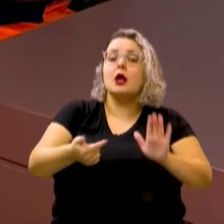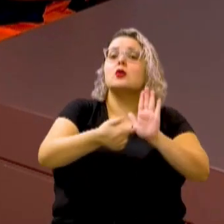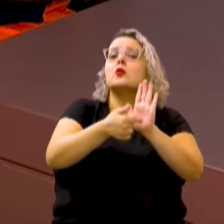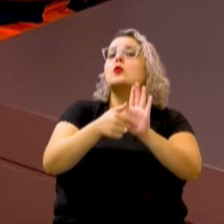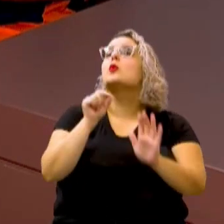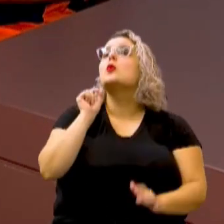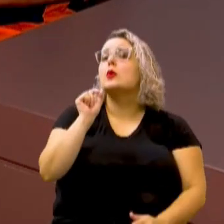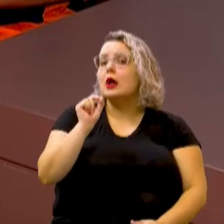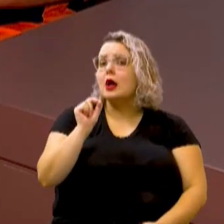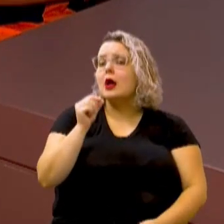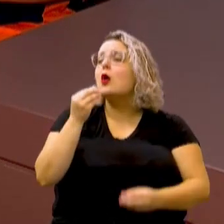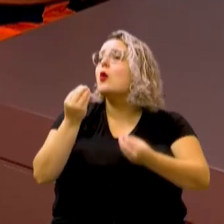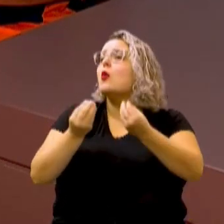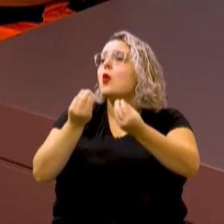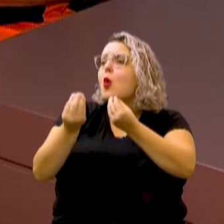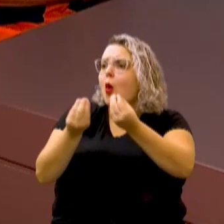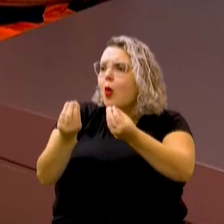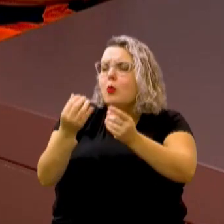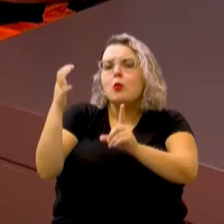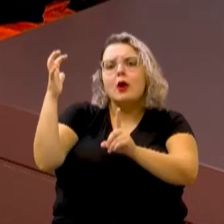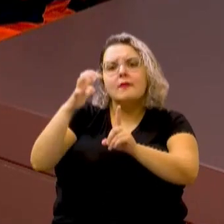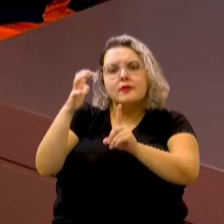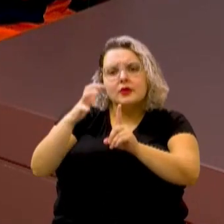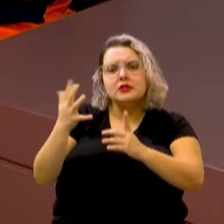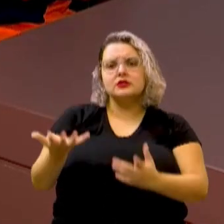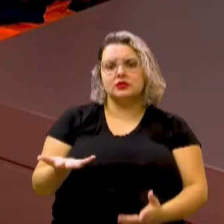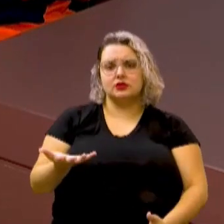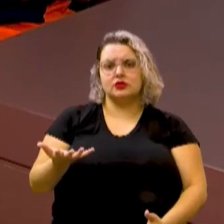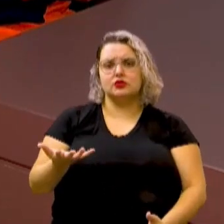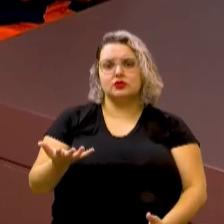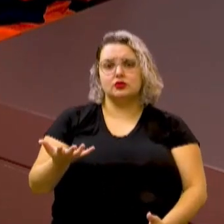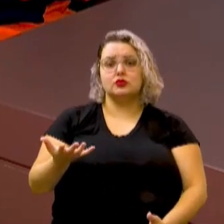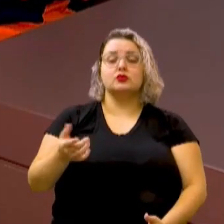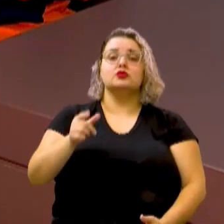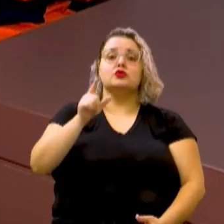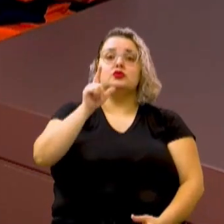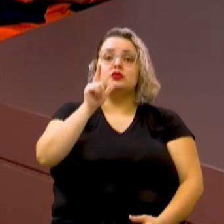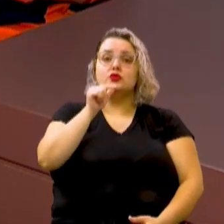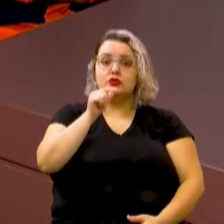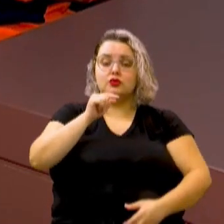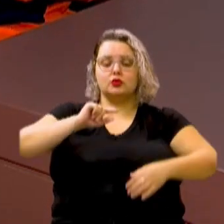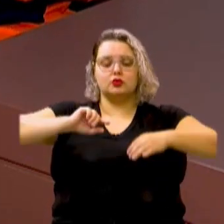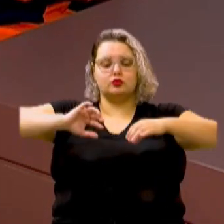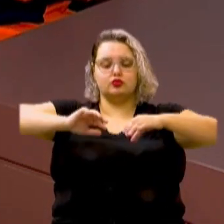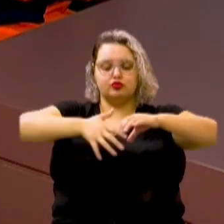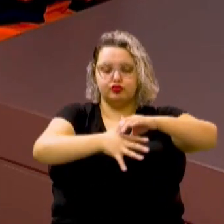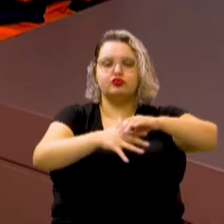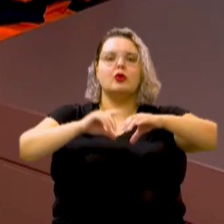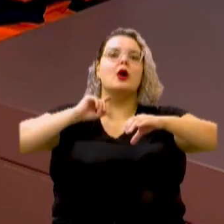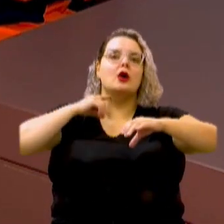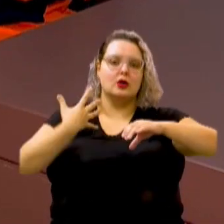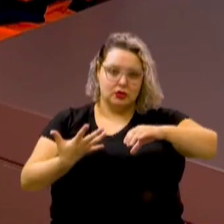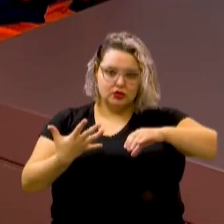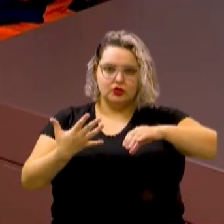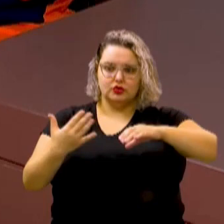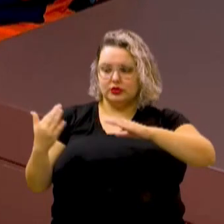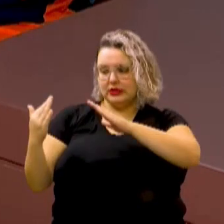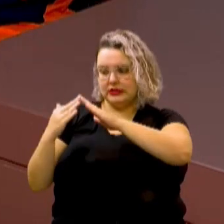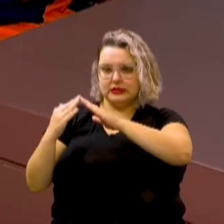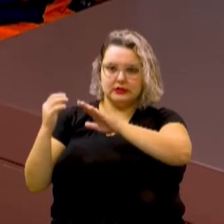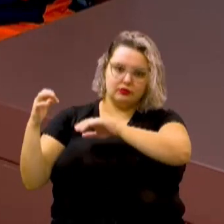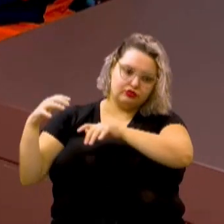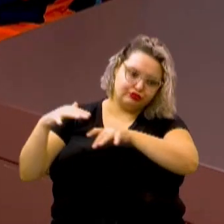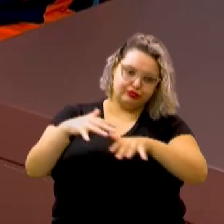mostra justamente como o impacto do aporte de esgoto doméstico, praticamente,